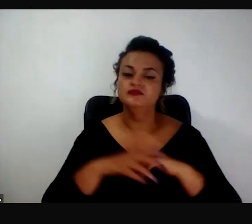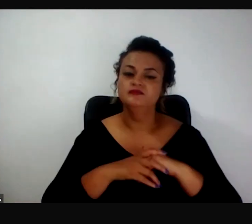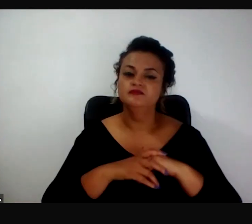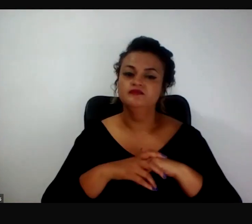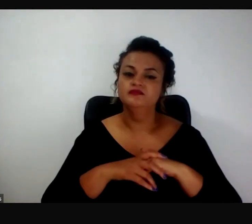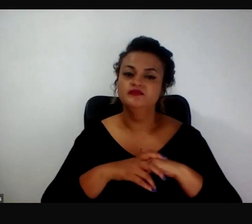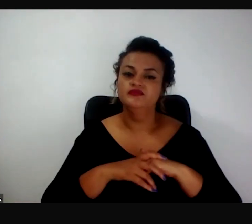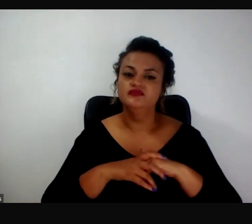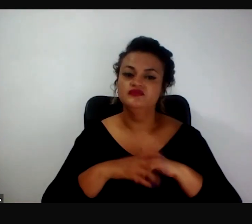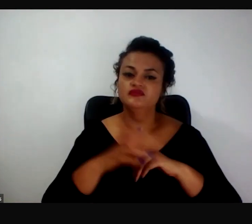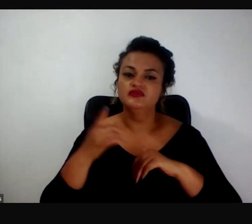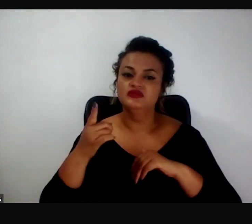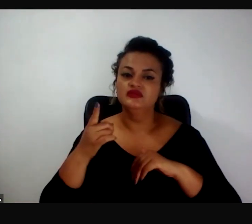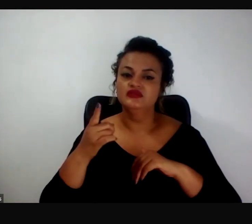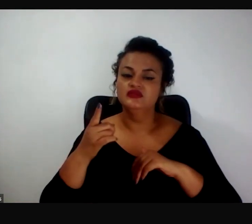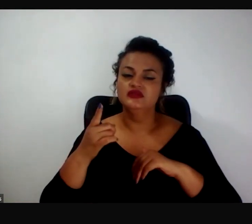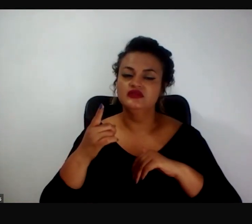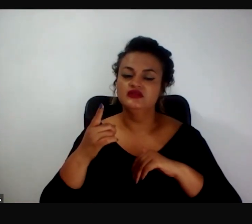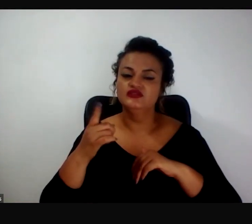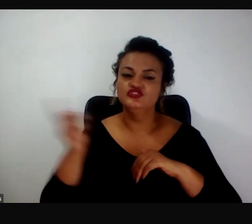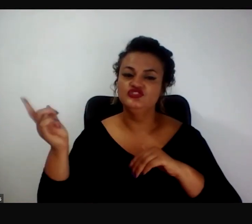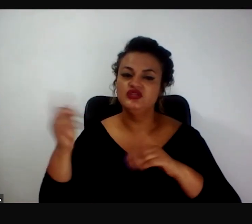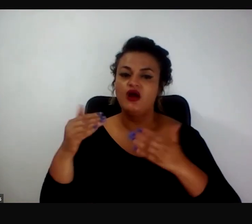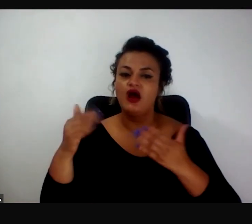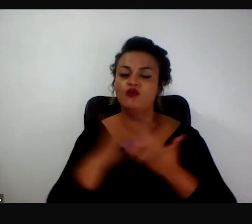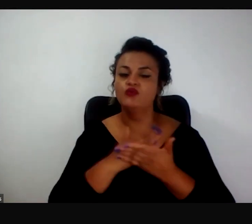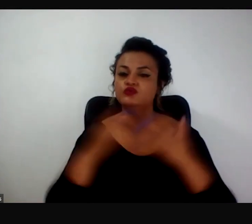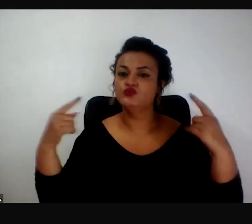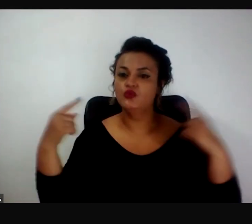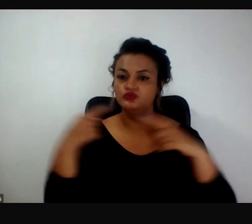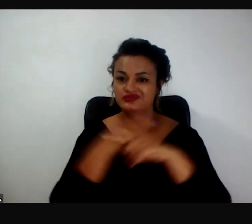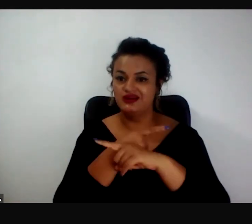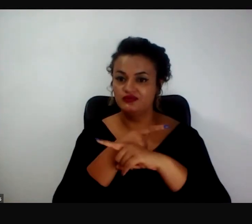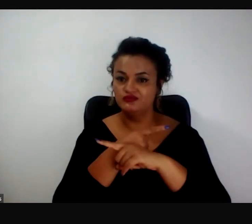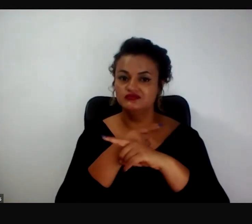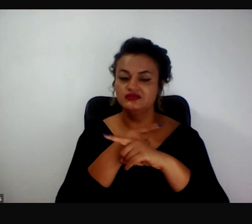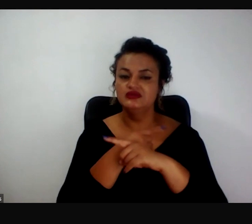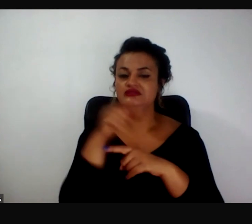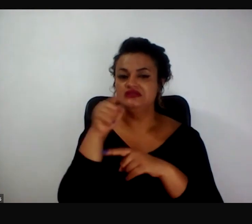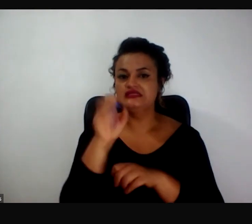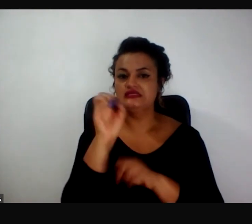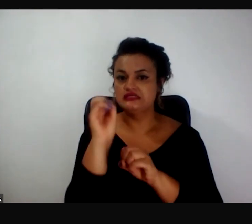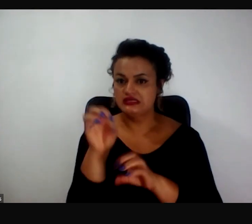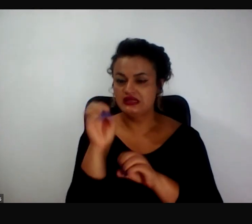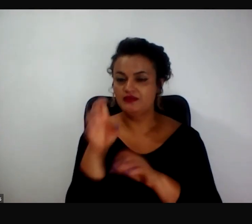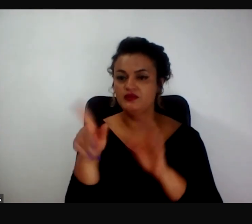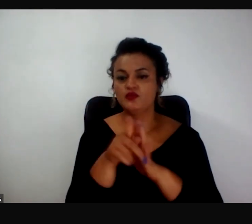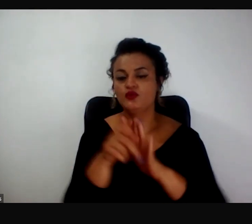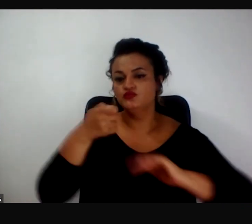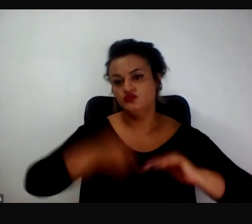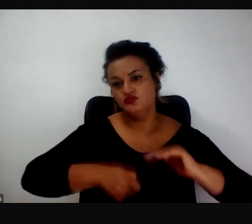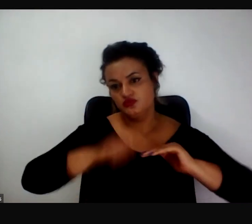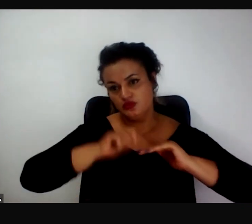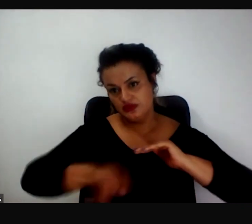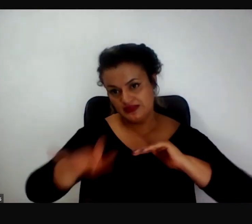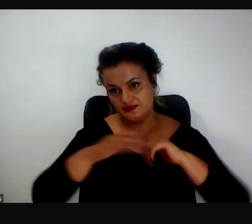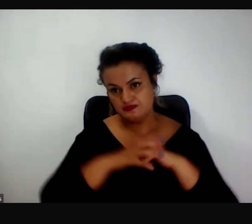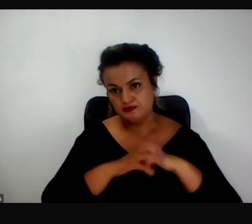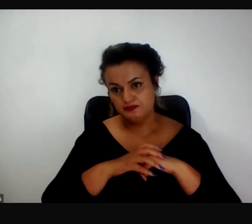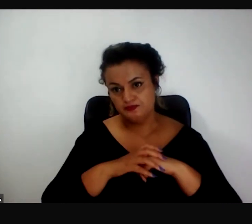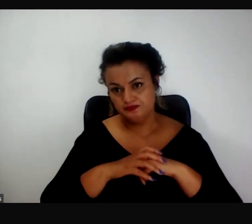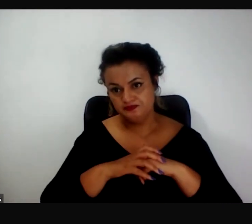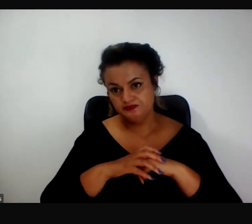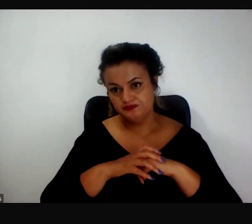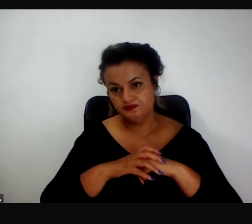não de inconstitucionalidade, de contrariedade com essa doutrina jurisprudencial vinculante.